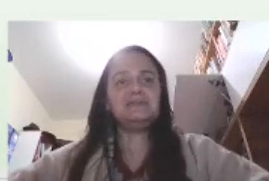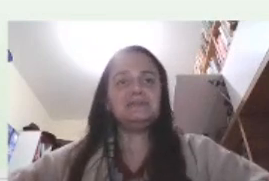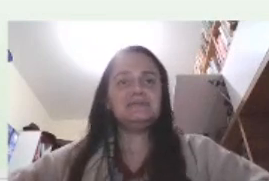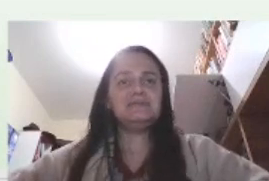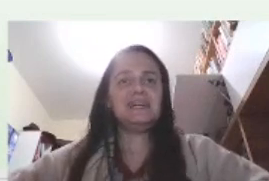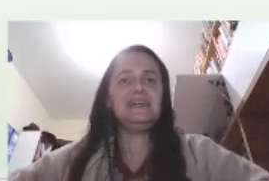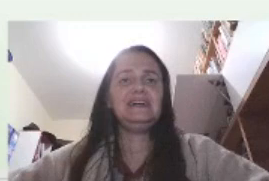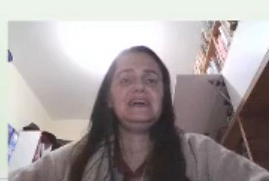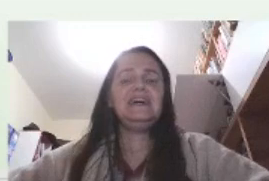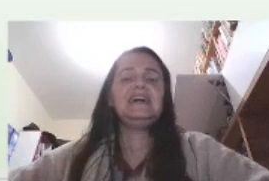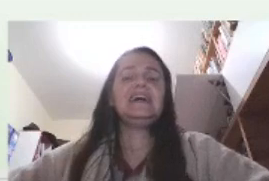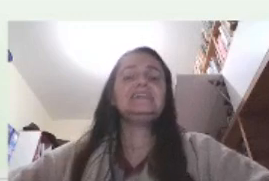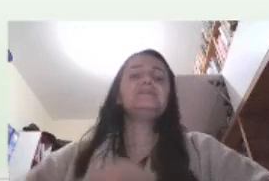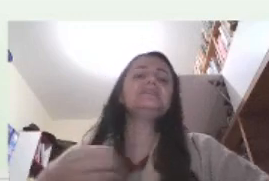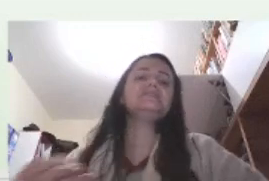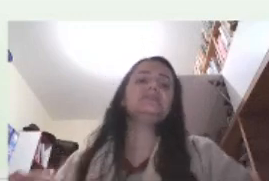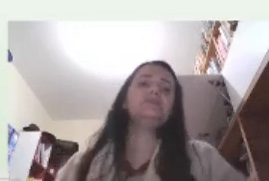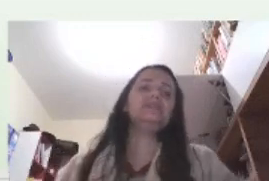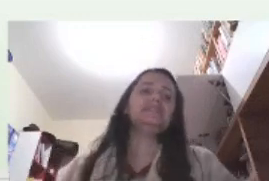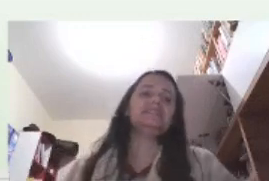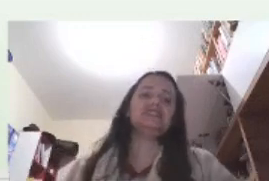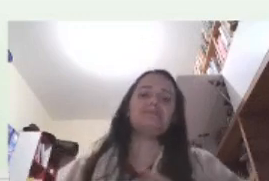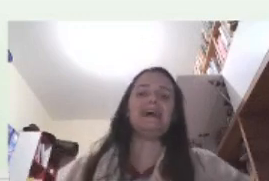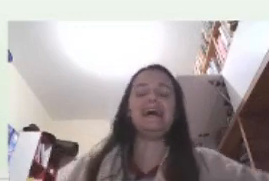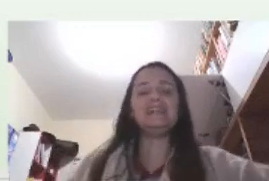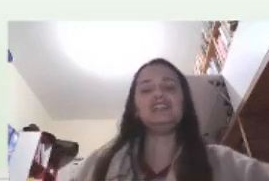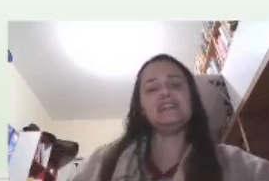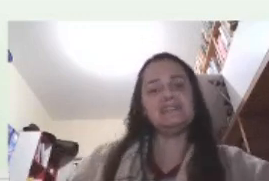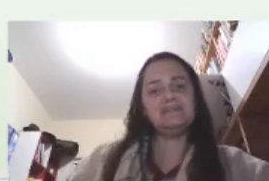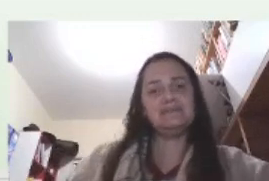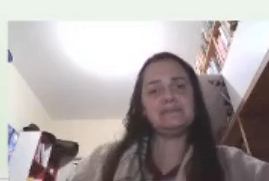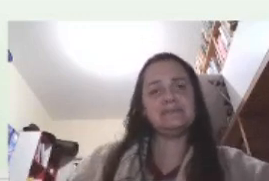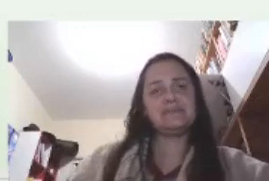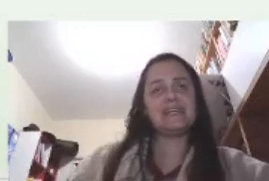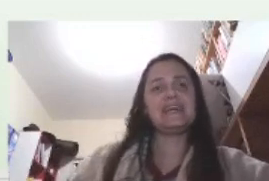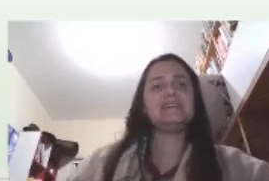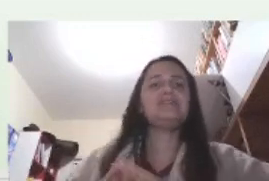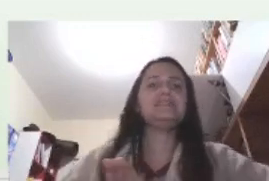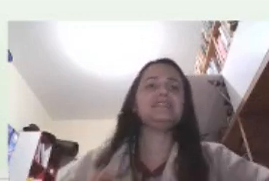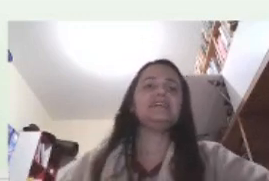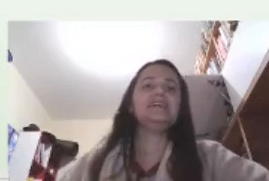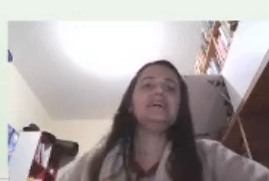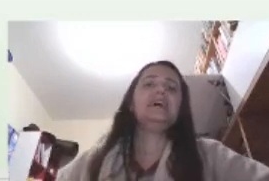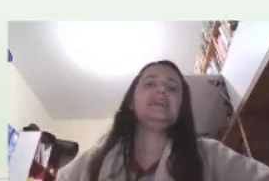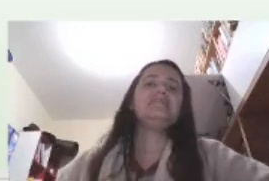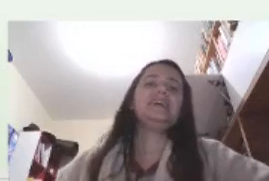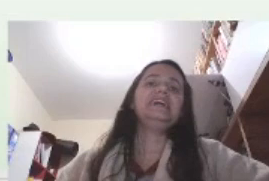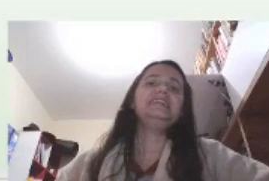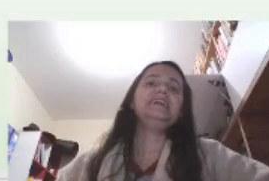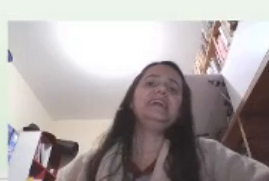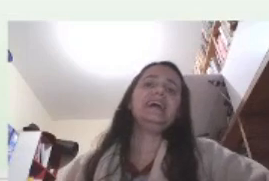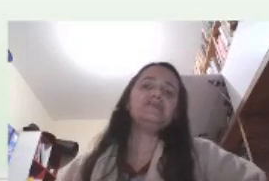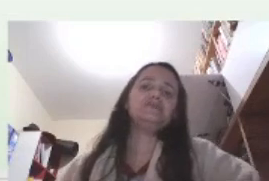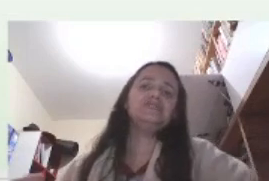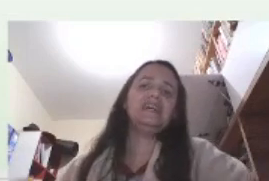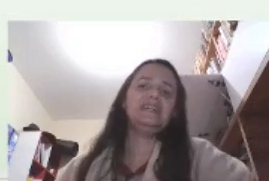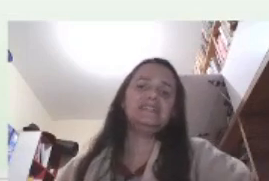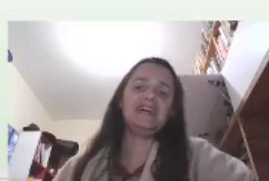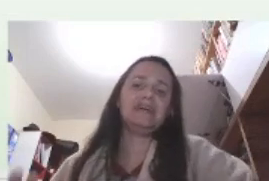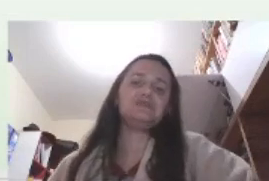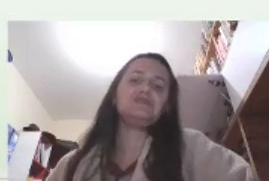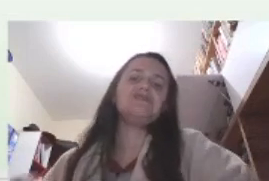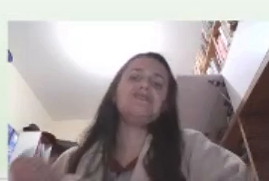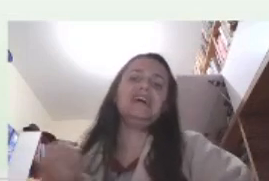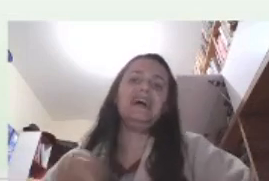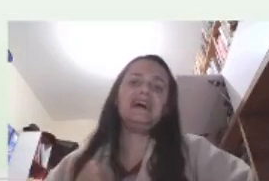baixa, né? Caso a pressão sanguínea esteja baixa, o que ela vai fazer? Ela vai reter a água dos rins,